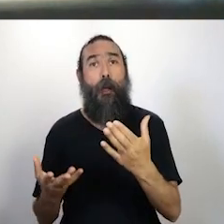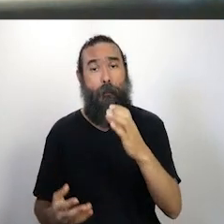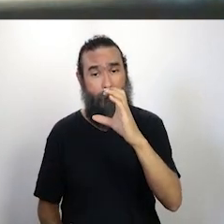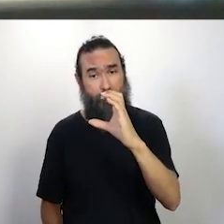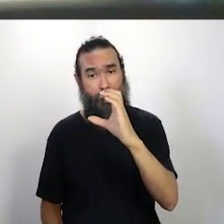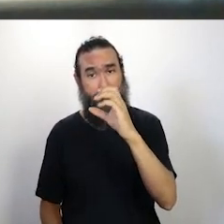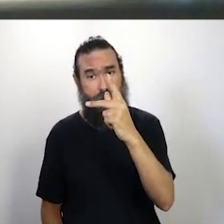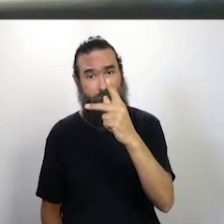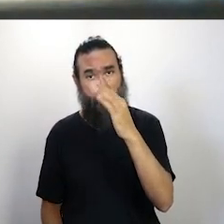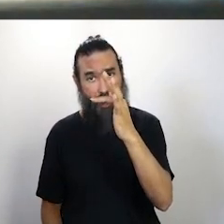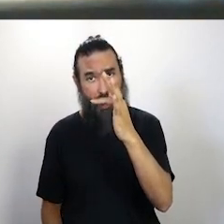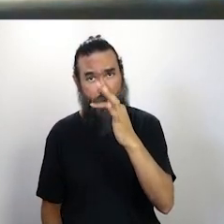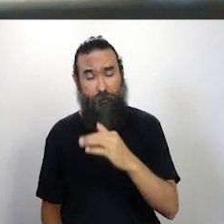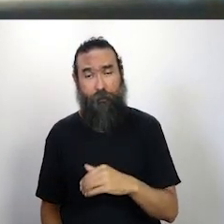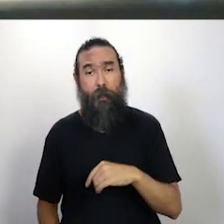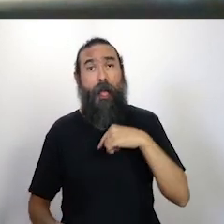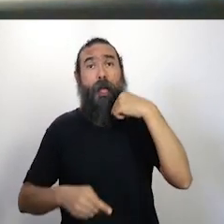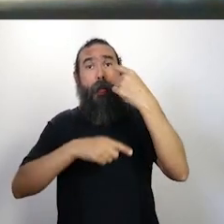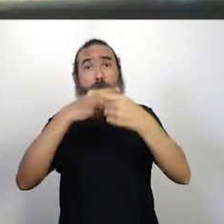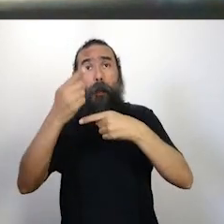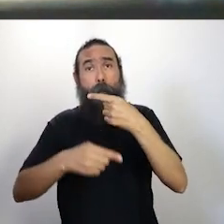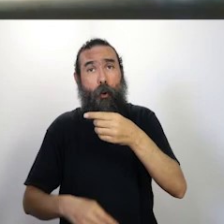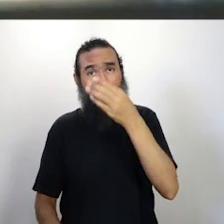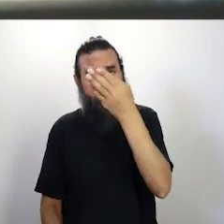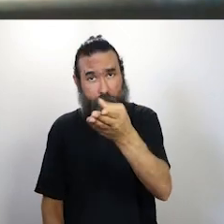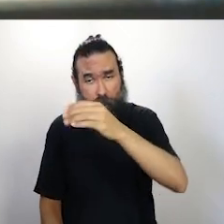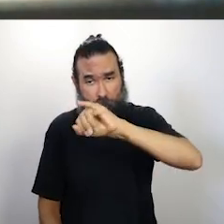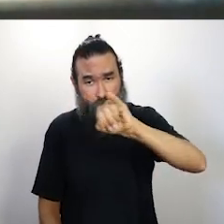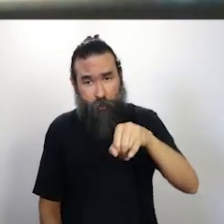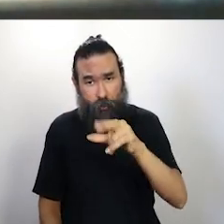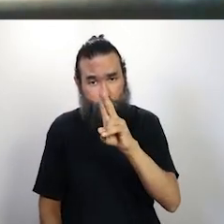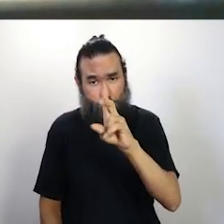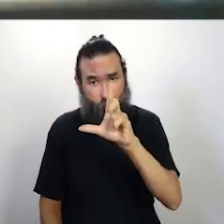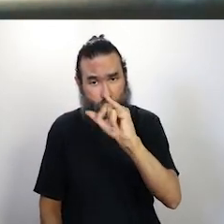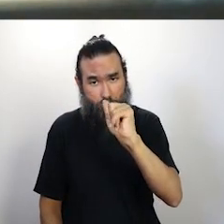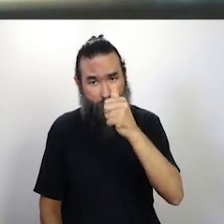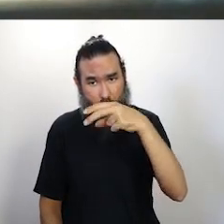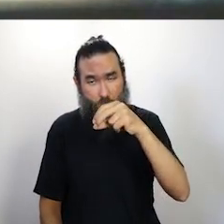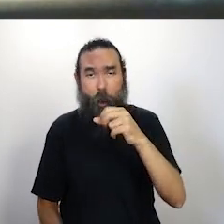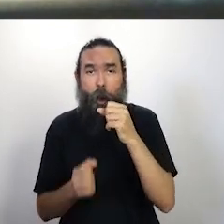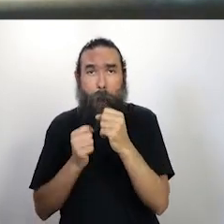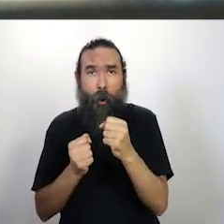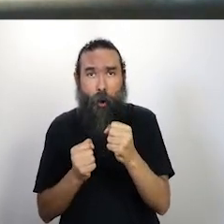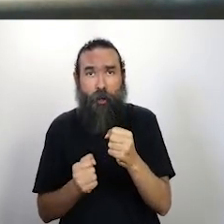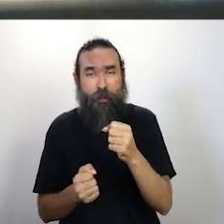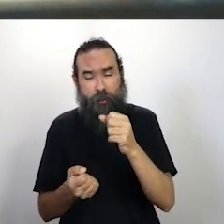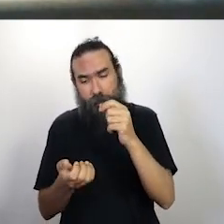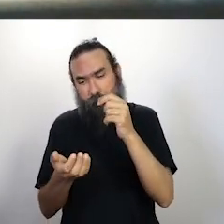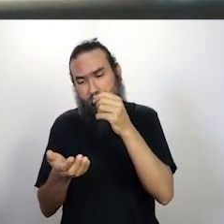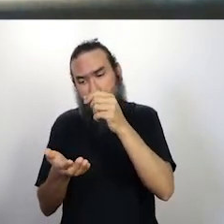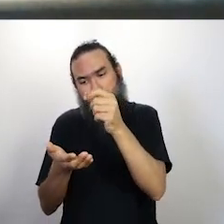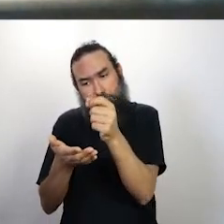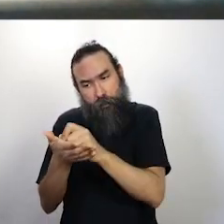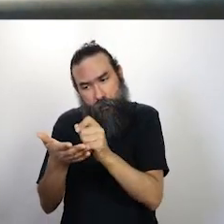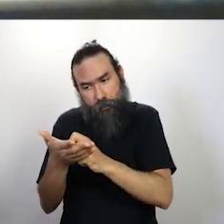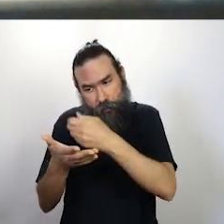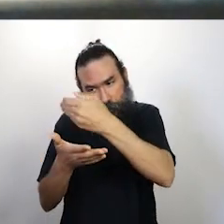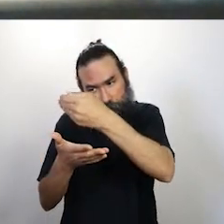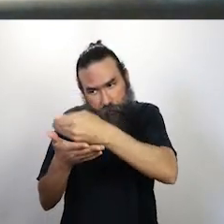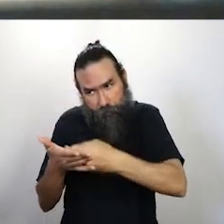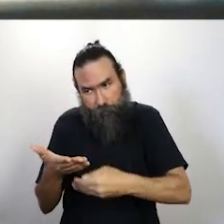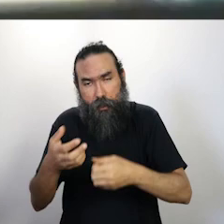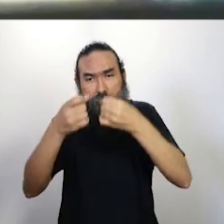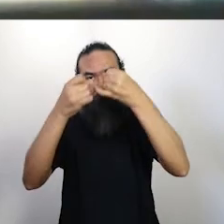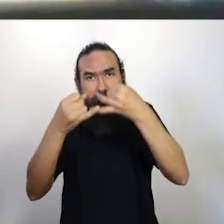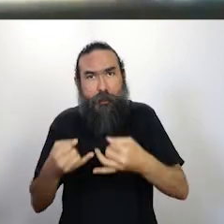depois uma nota técnica porque acontece o seguinte não há uma questão e nessa parte eu não estou defendendo nenhuma parte eu estou falando